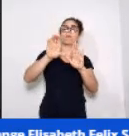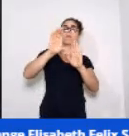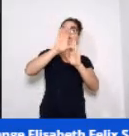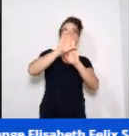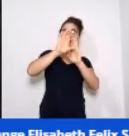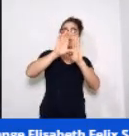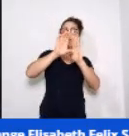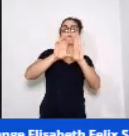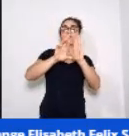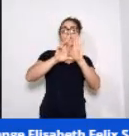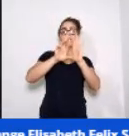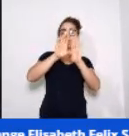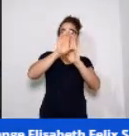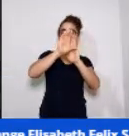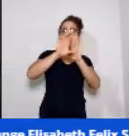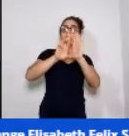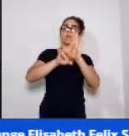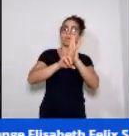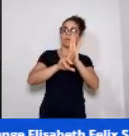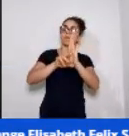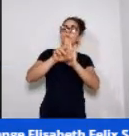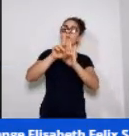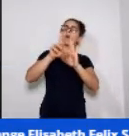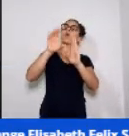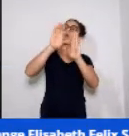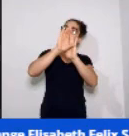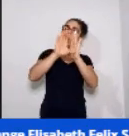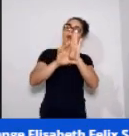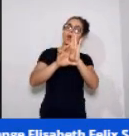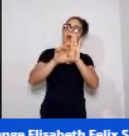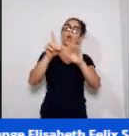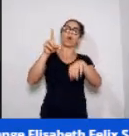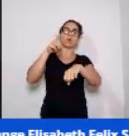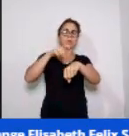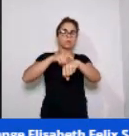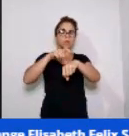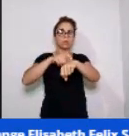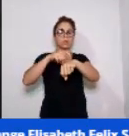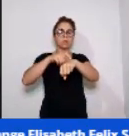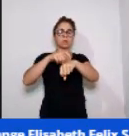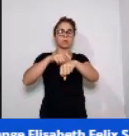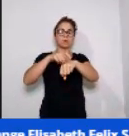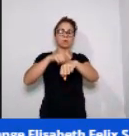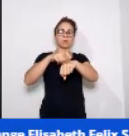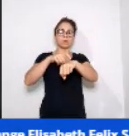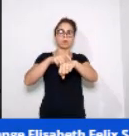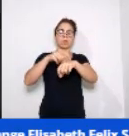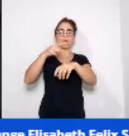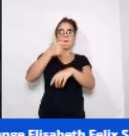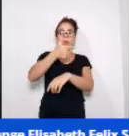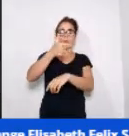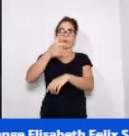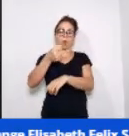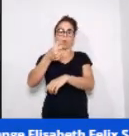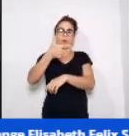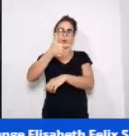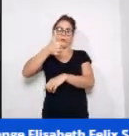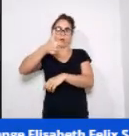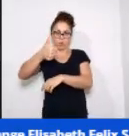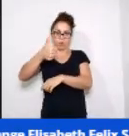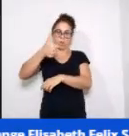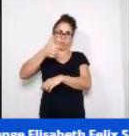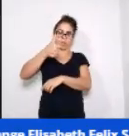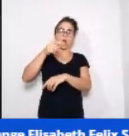circunstancial de 2021. Qual está fazendo favor? Para que quem está assistindo possa ver. Esse aí que